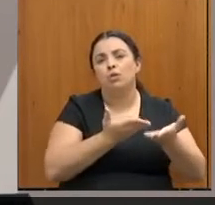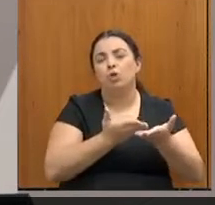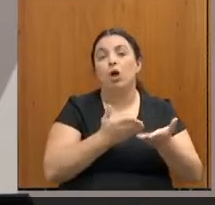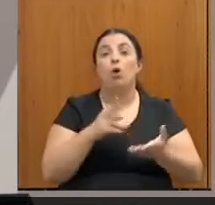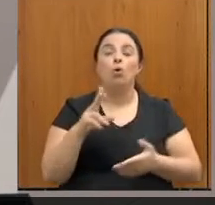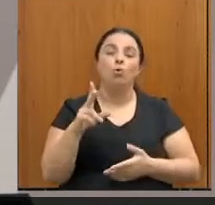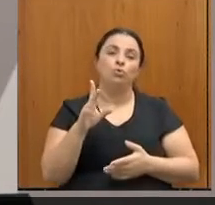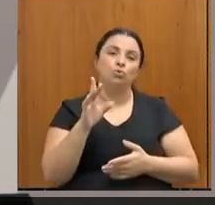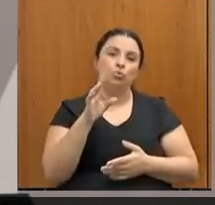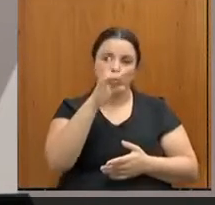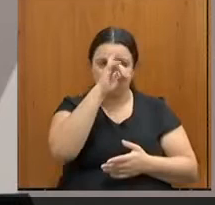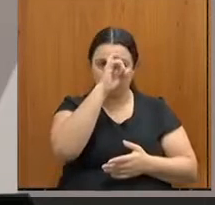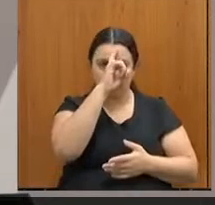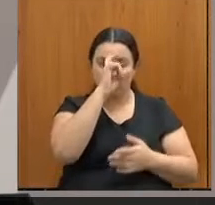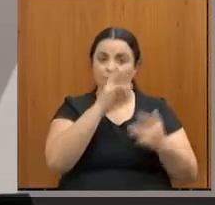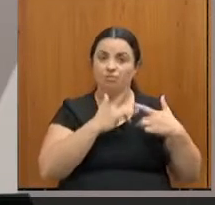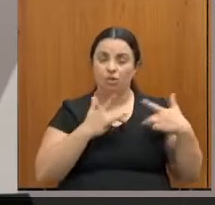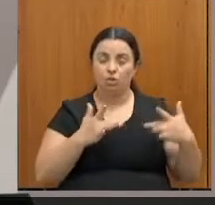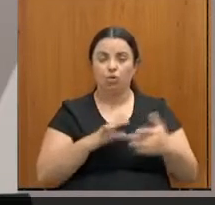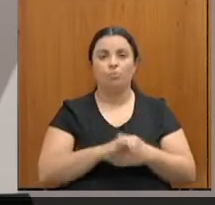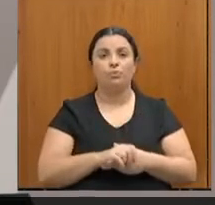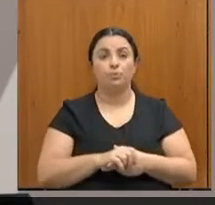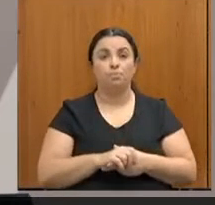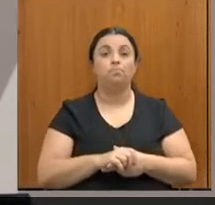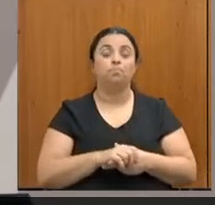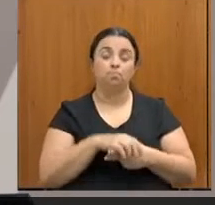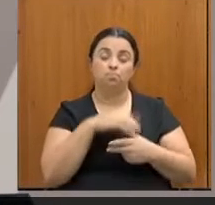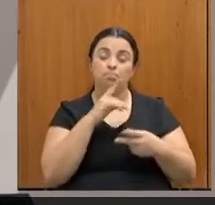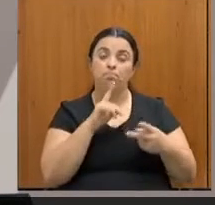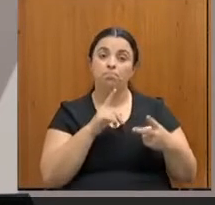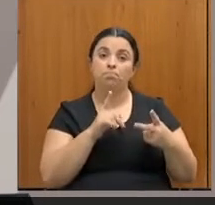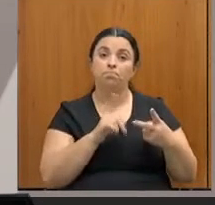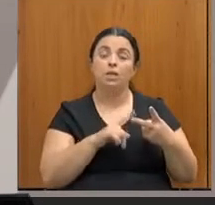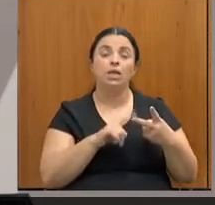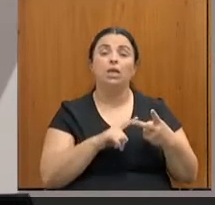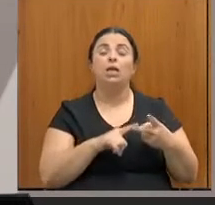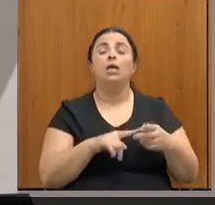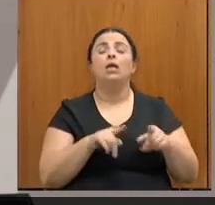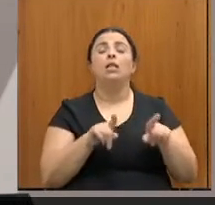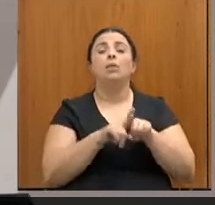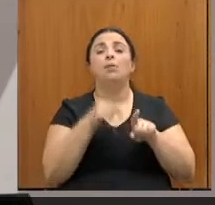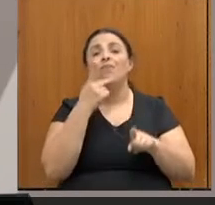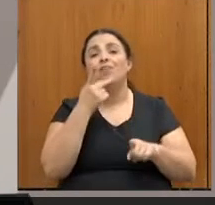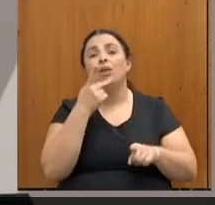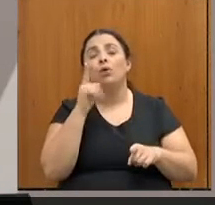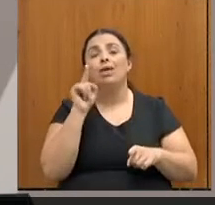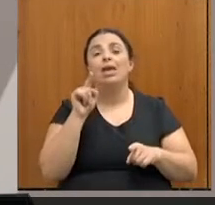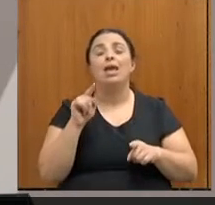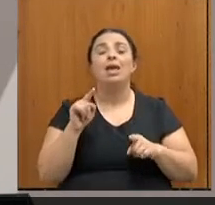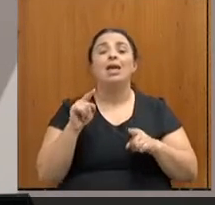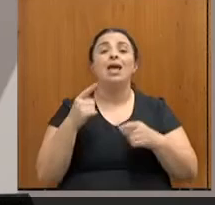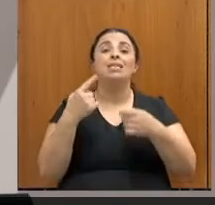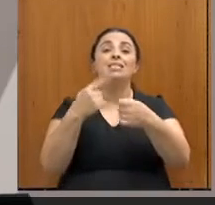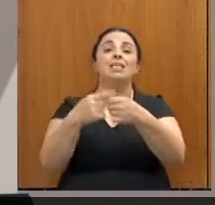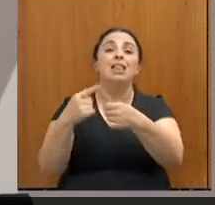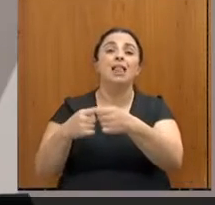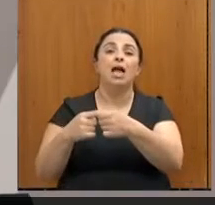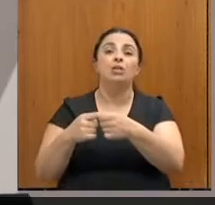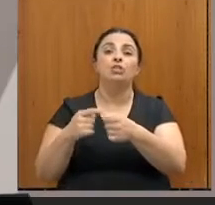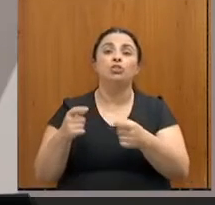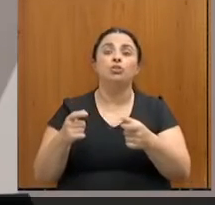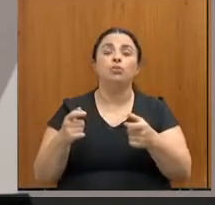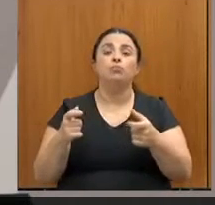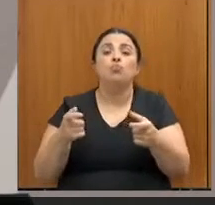e também né Nós estamos aí falando trifásico da cidade pequeno pote essa